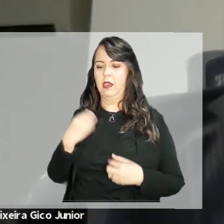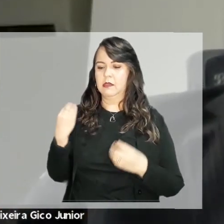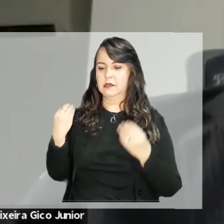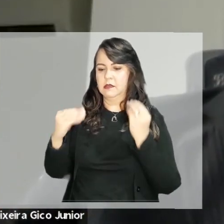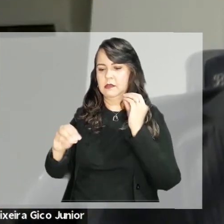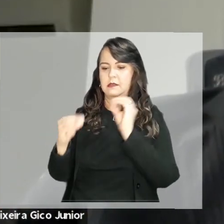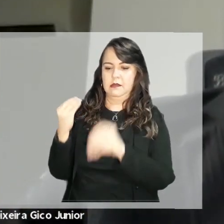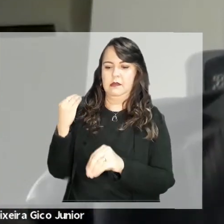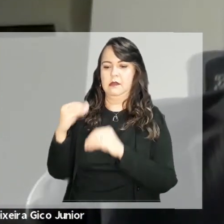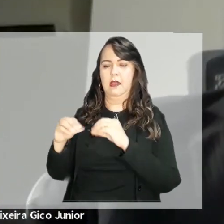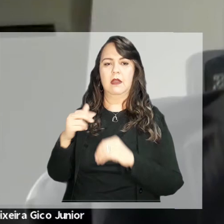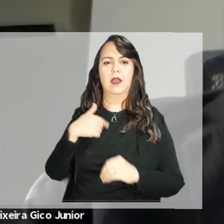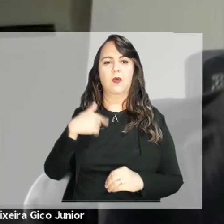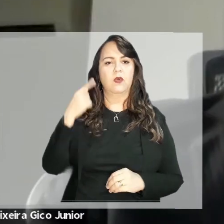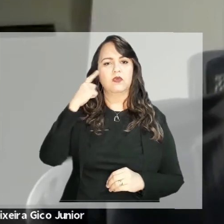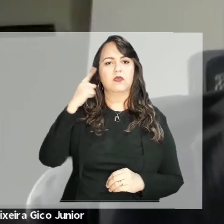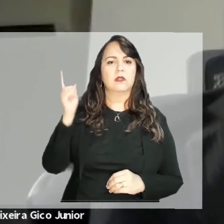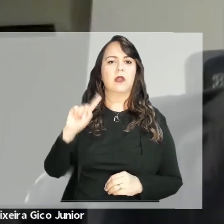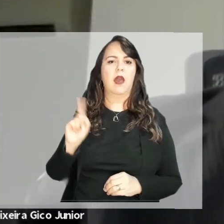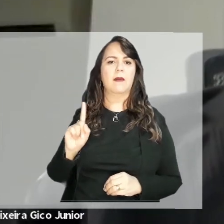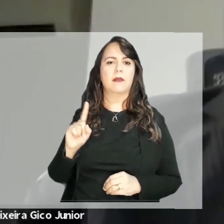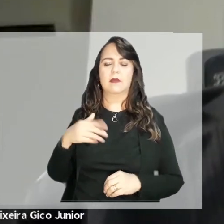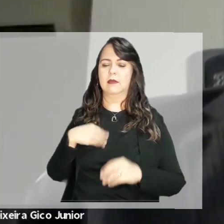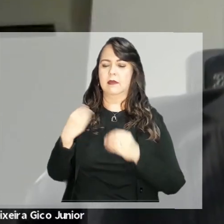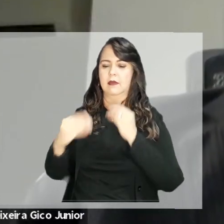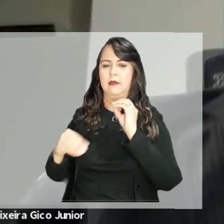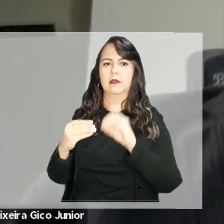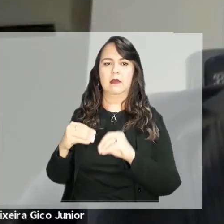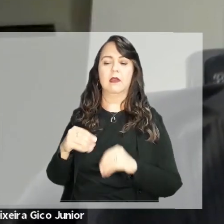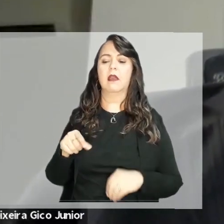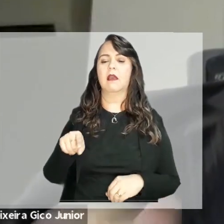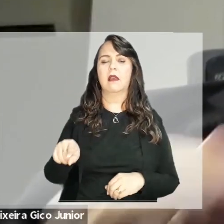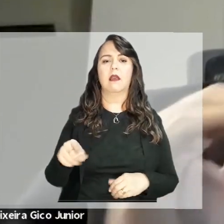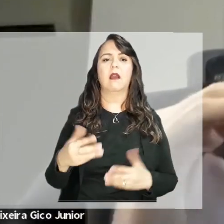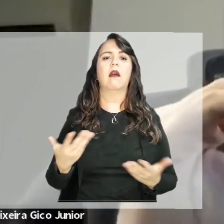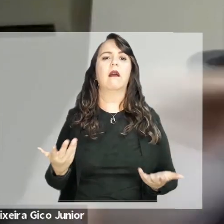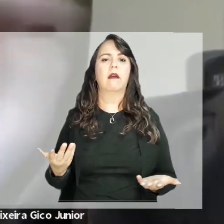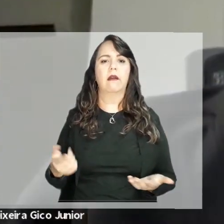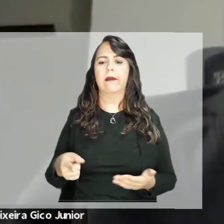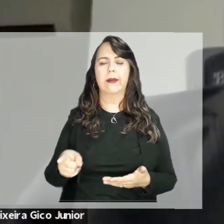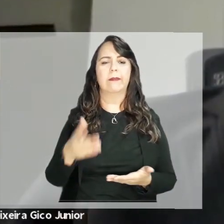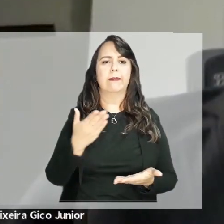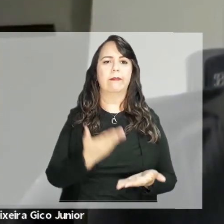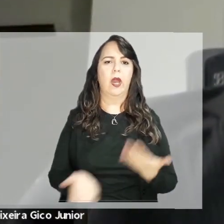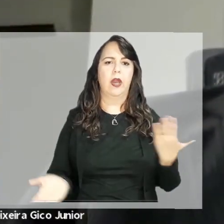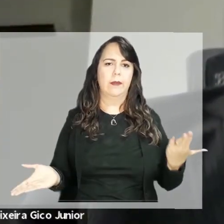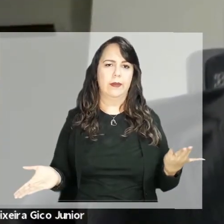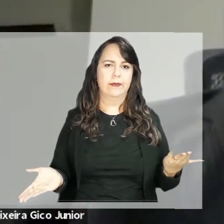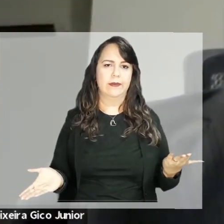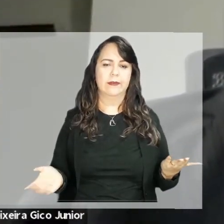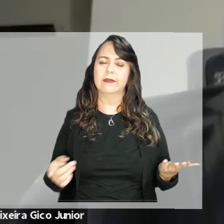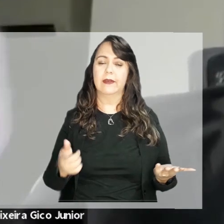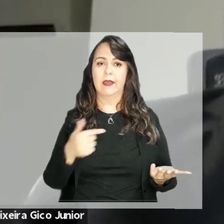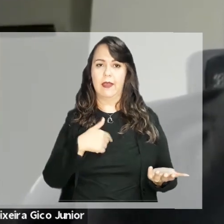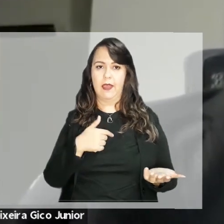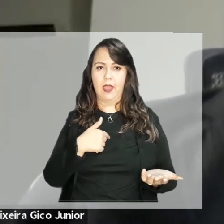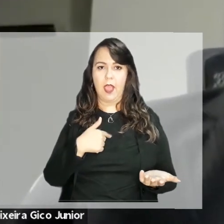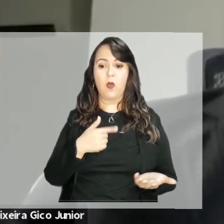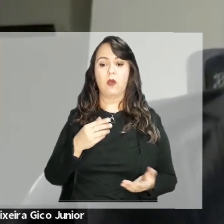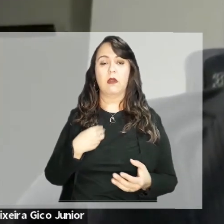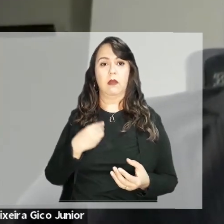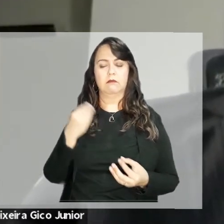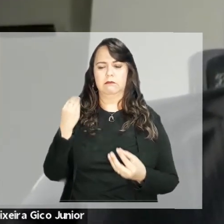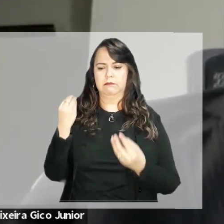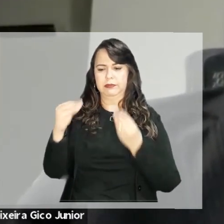o termo técnico para isso é shit in, shit out. Então, a gente sempre conversa sobre isso. Não adianta você vir com as melhores